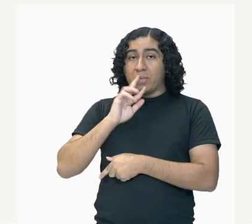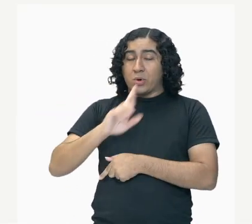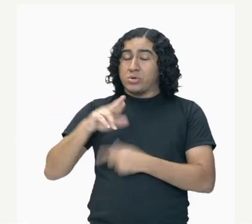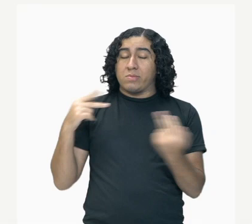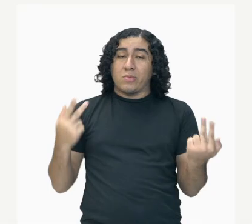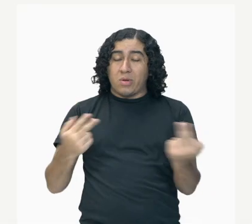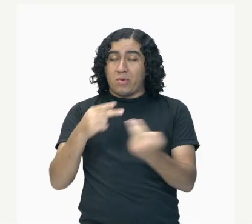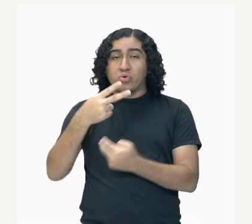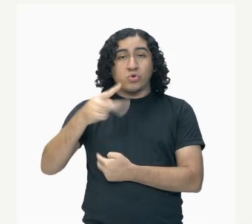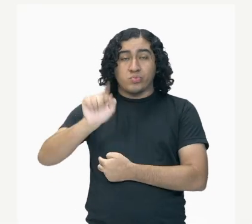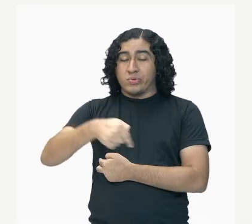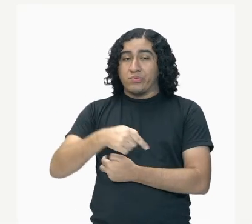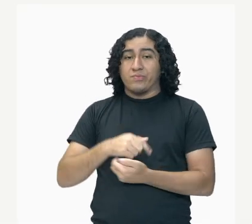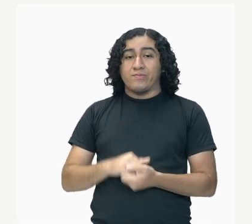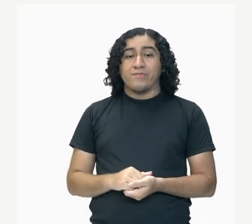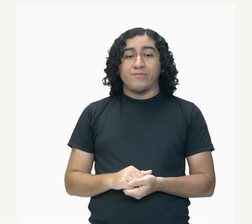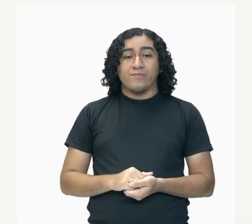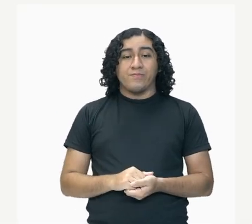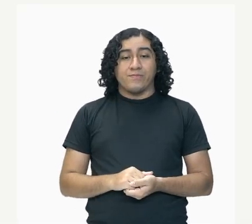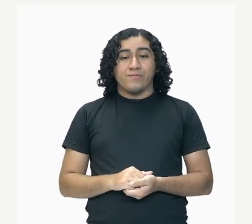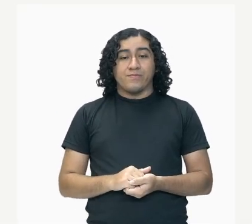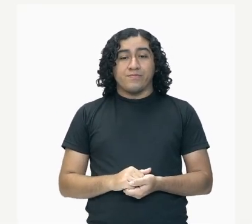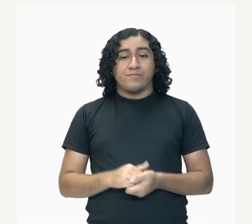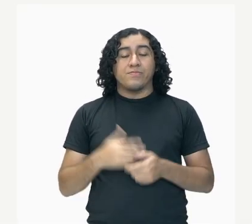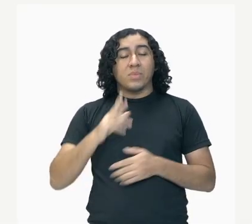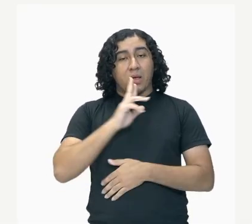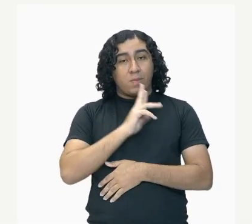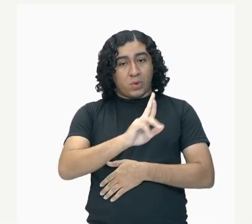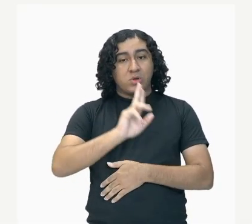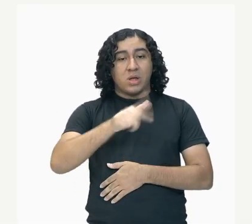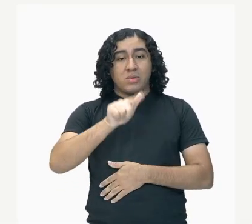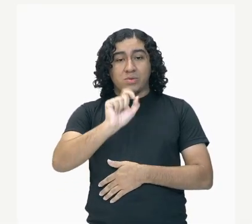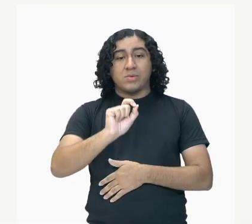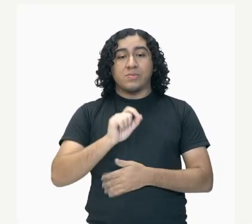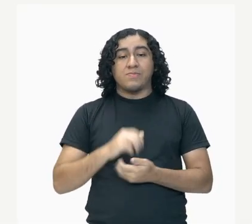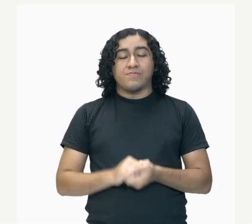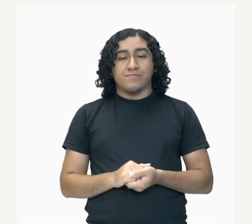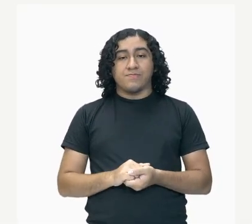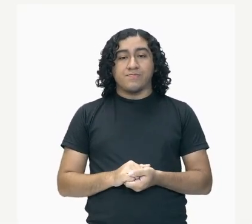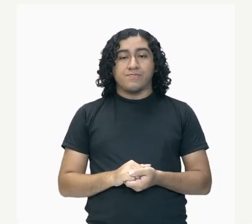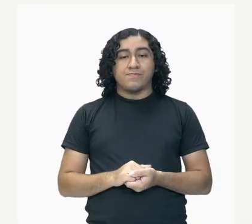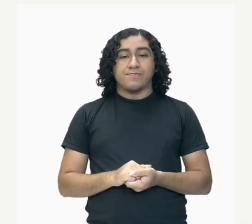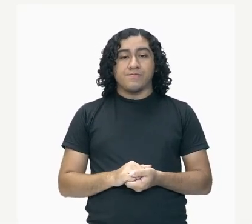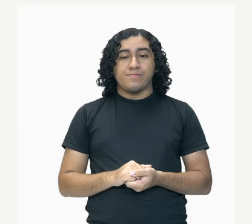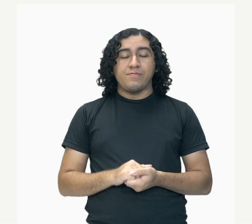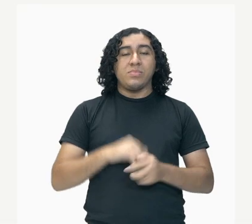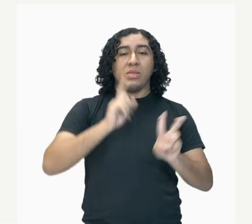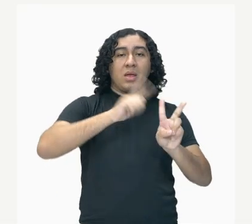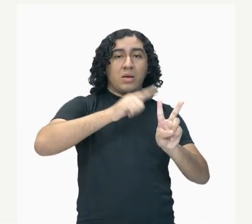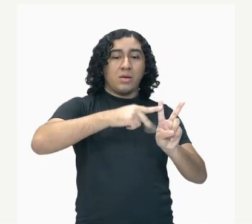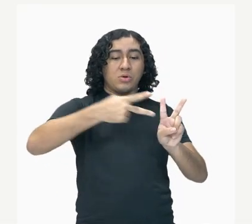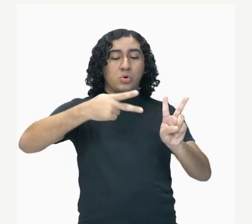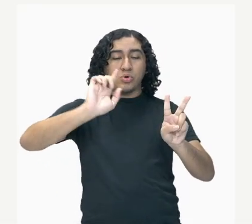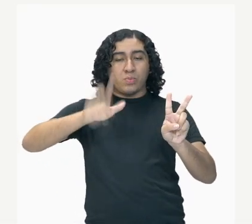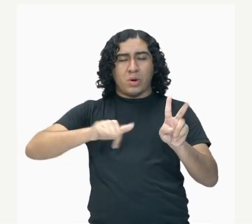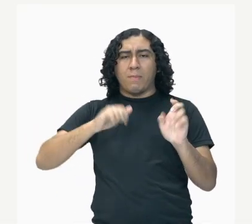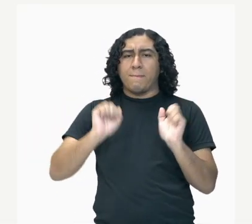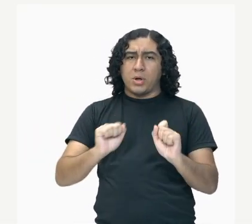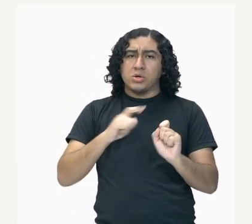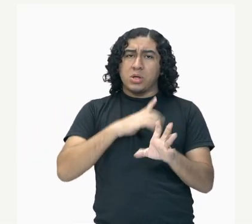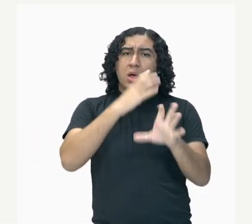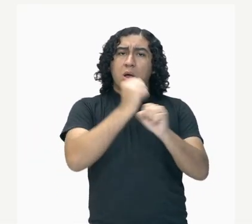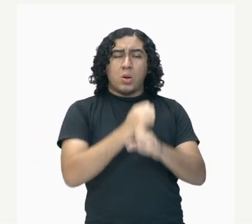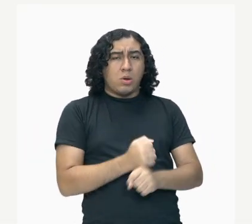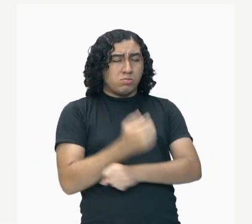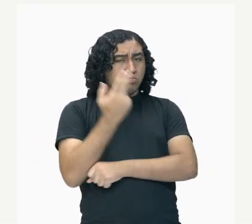2000 né então a velocidade é a raiz quadrada de 2000 aí você pode usar essa calculadora aí